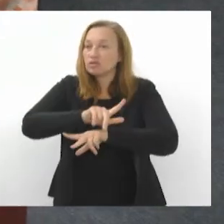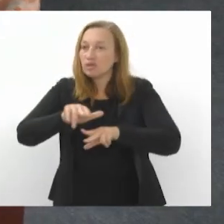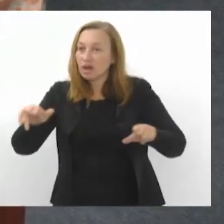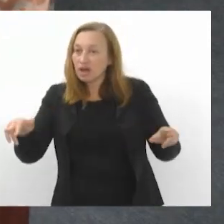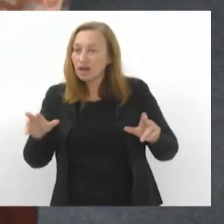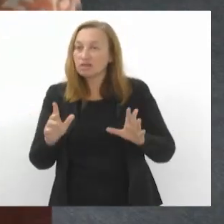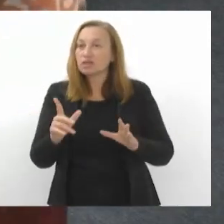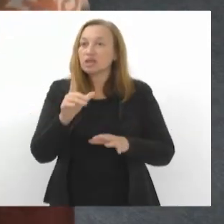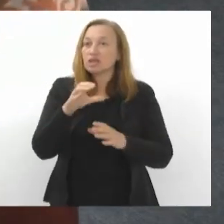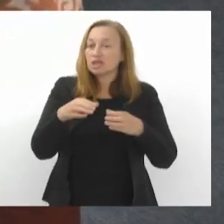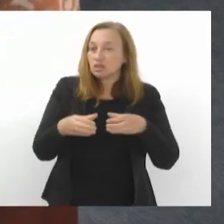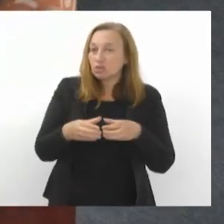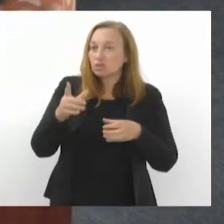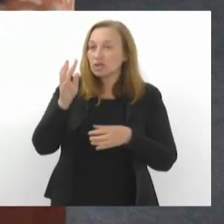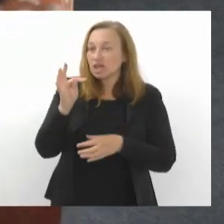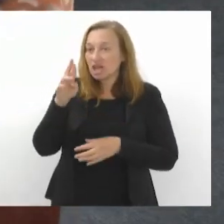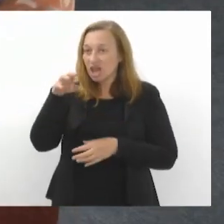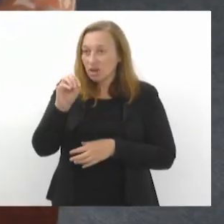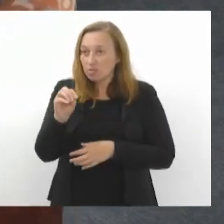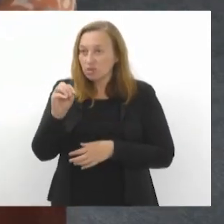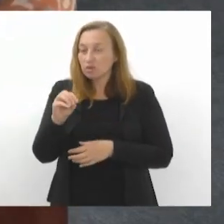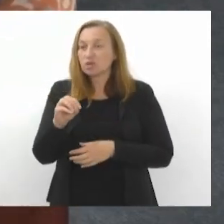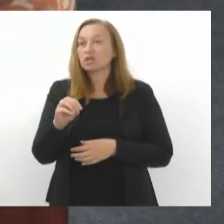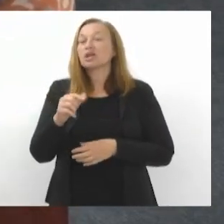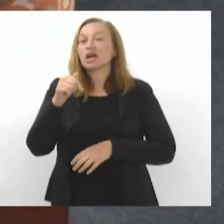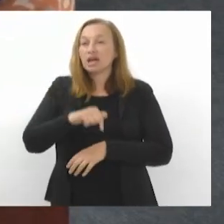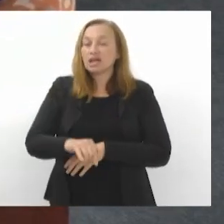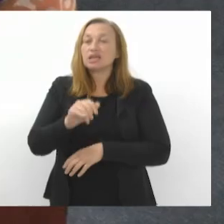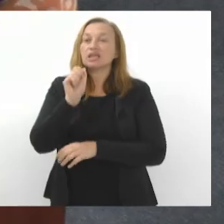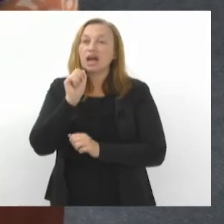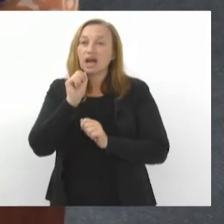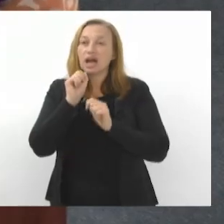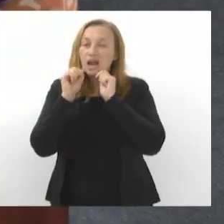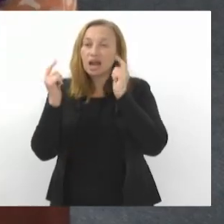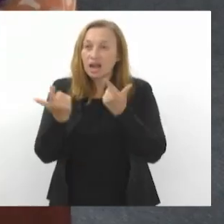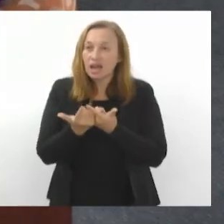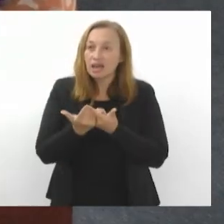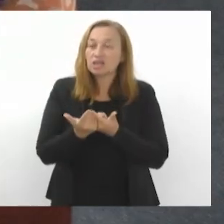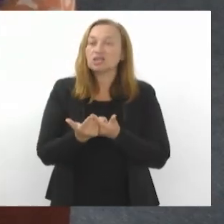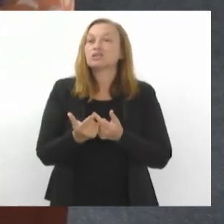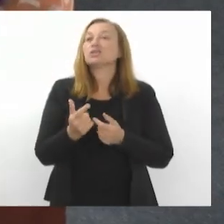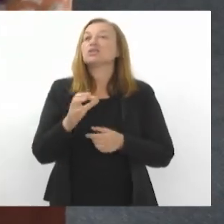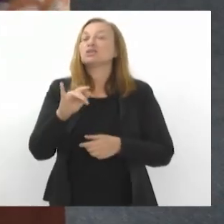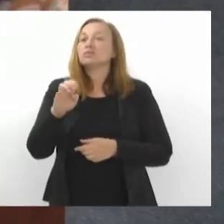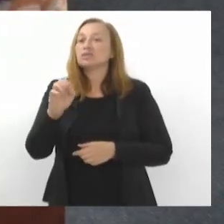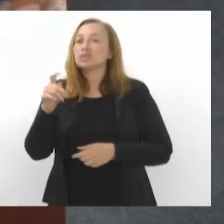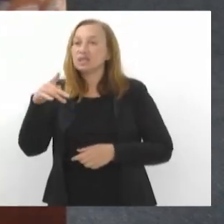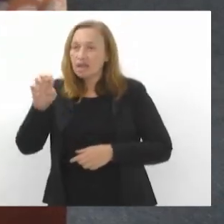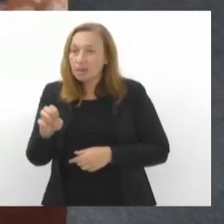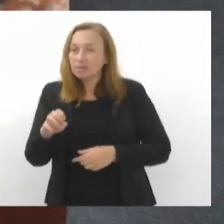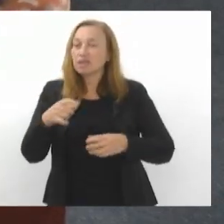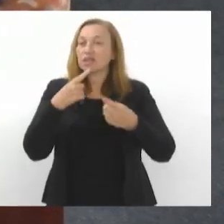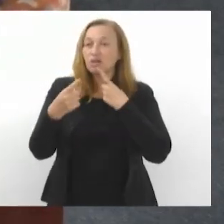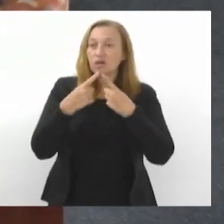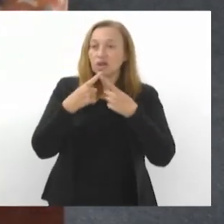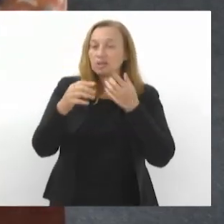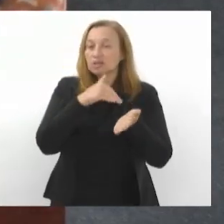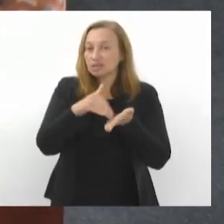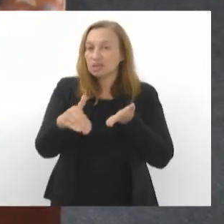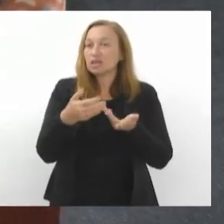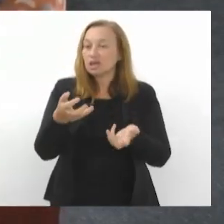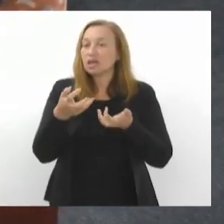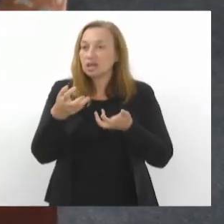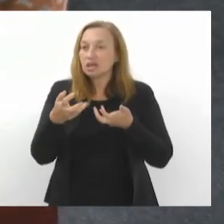grêmios estudantis do Fórum de Grêmios aqui na Assembleia Legislativa. O CEP está dialogando com a secretária e a gente quer